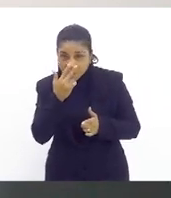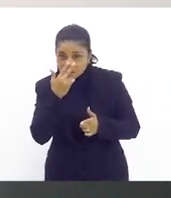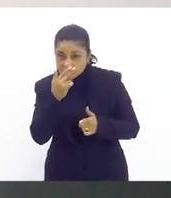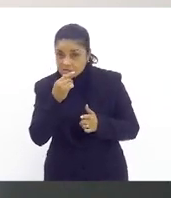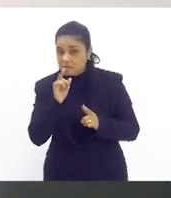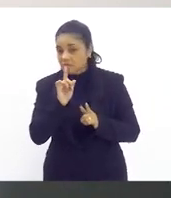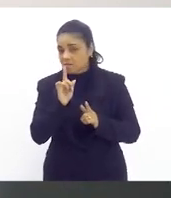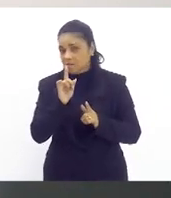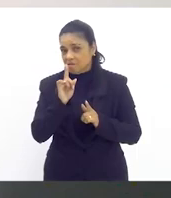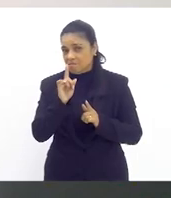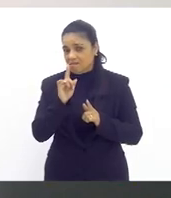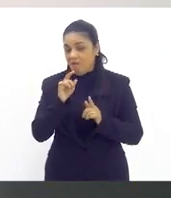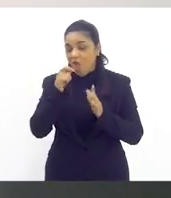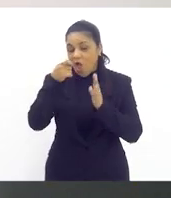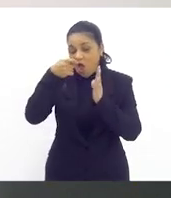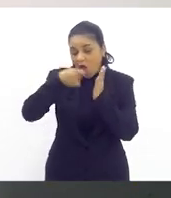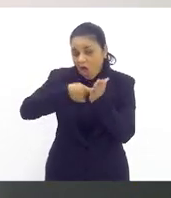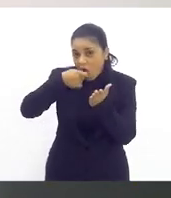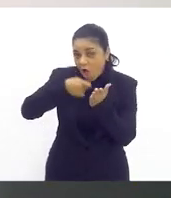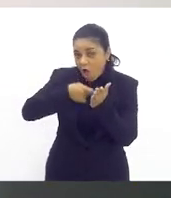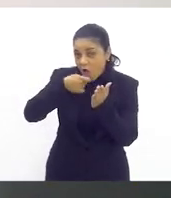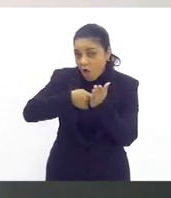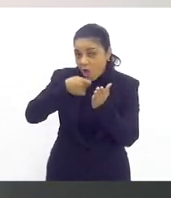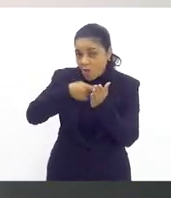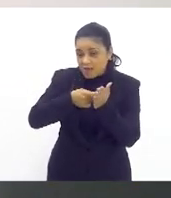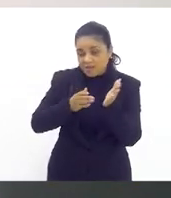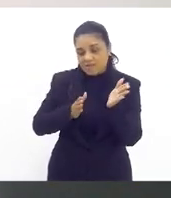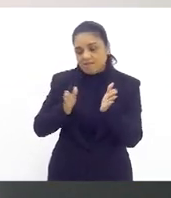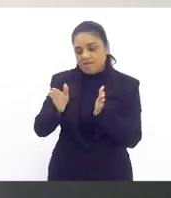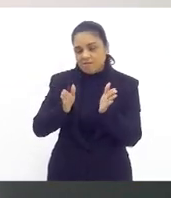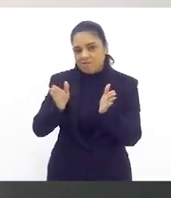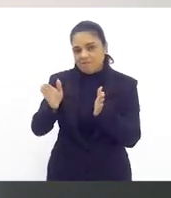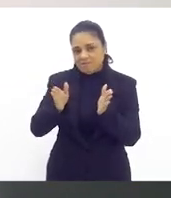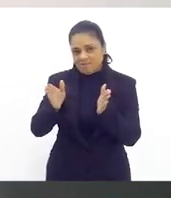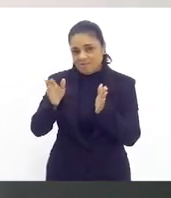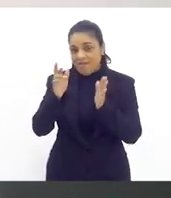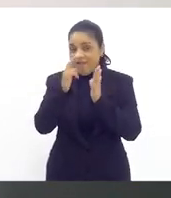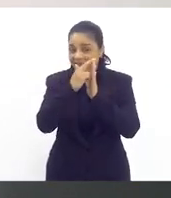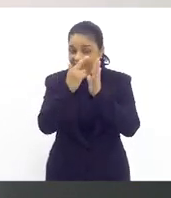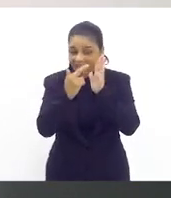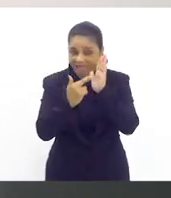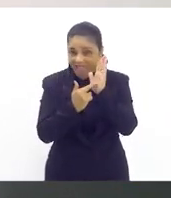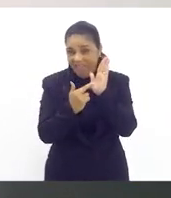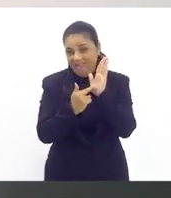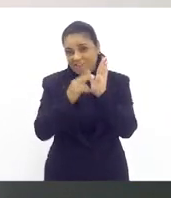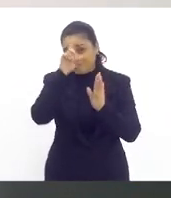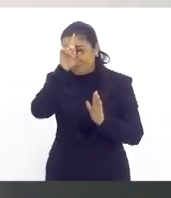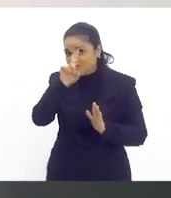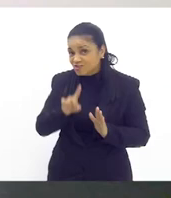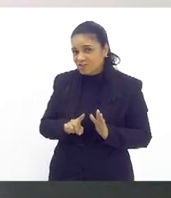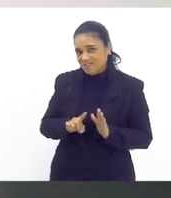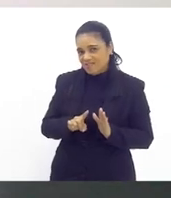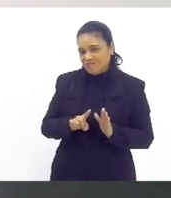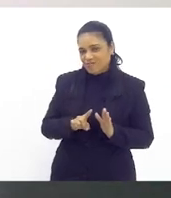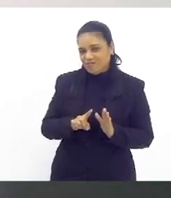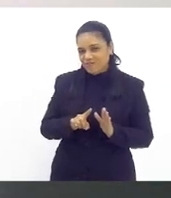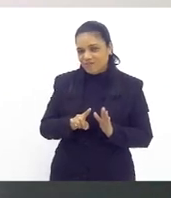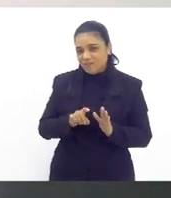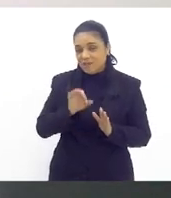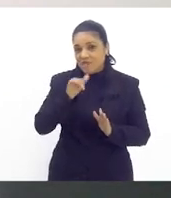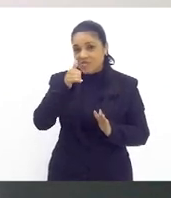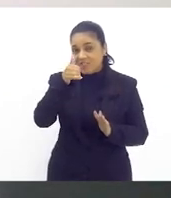é regra é obrigatório é direito e dever como menciona porcentagem